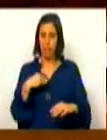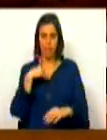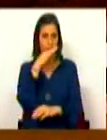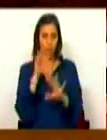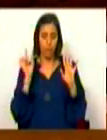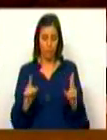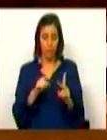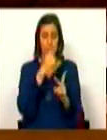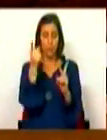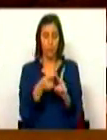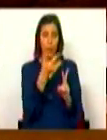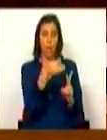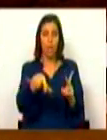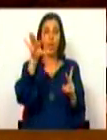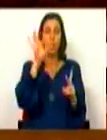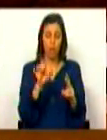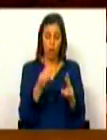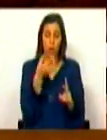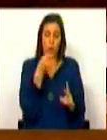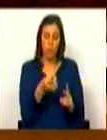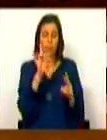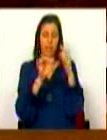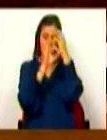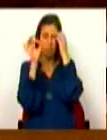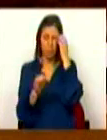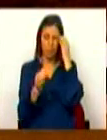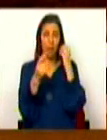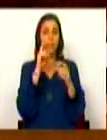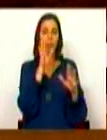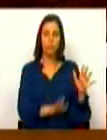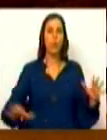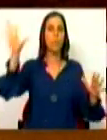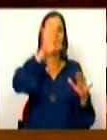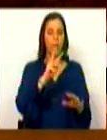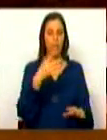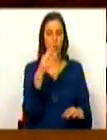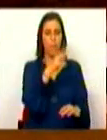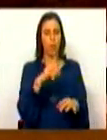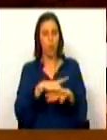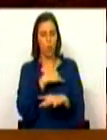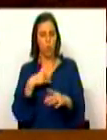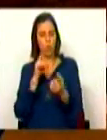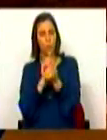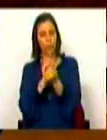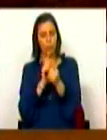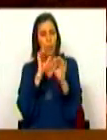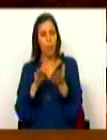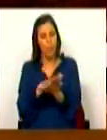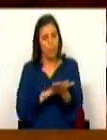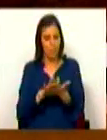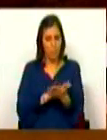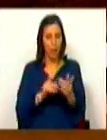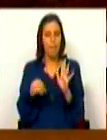família. 2018, 96% de taxa de cobertura, 31 milhões de consultas realizadas nos cuidados